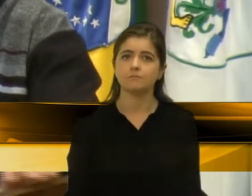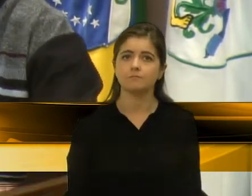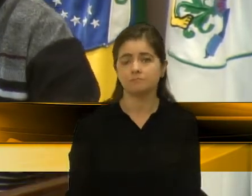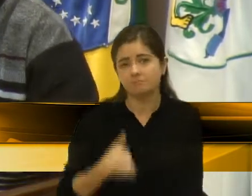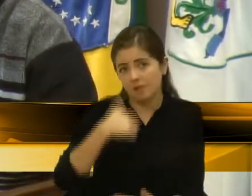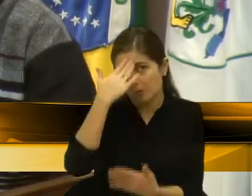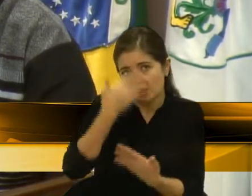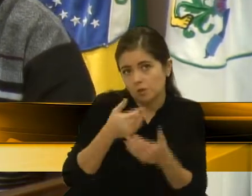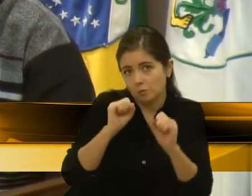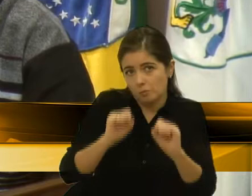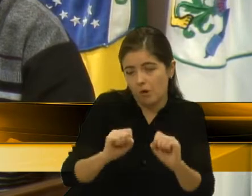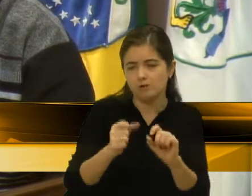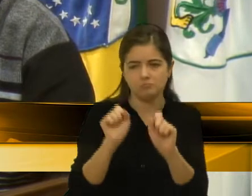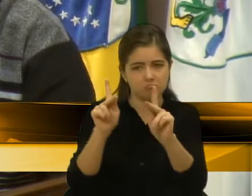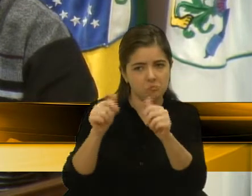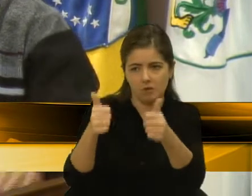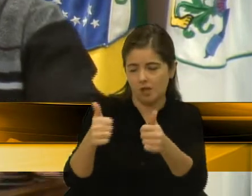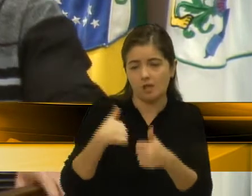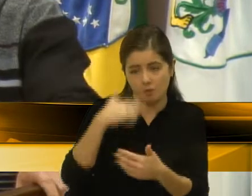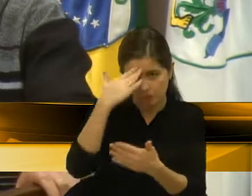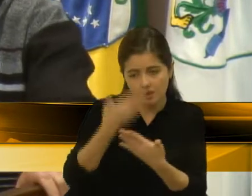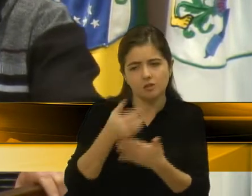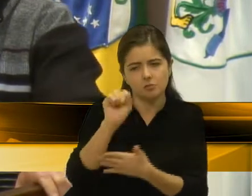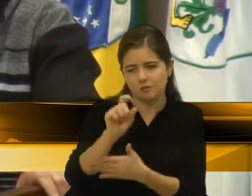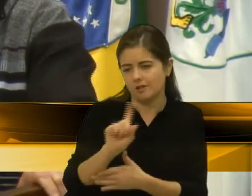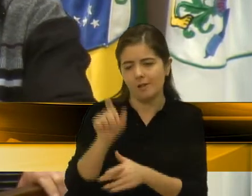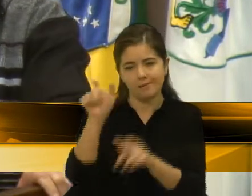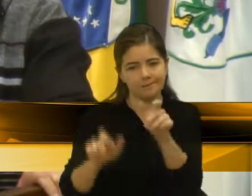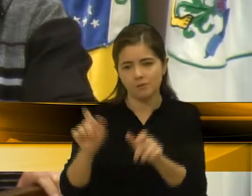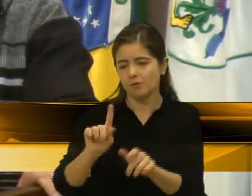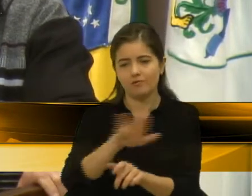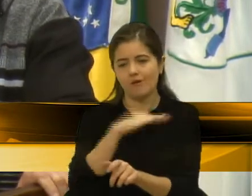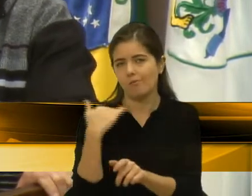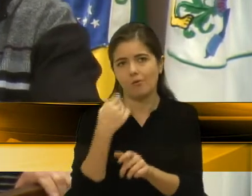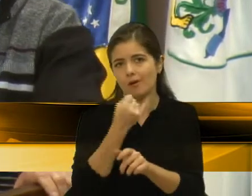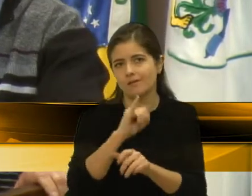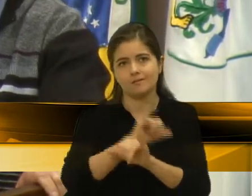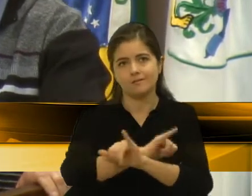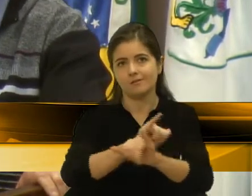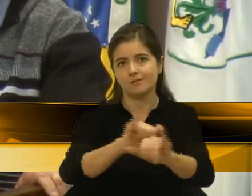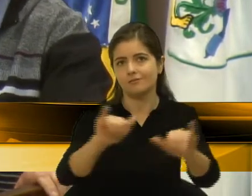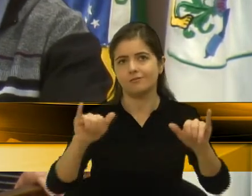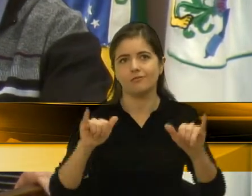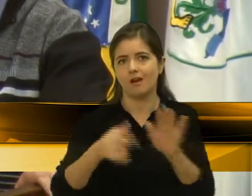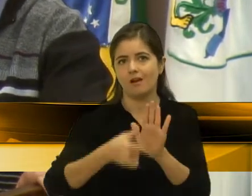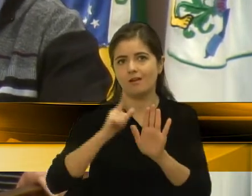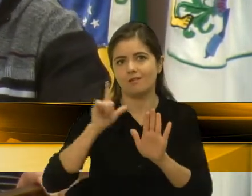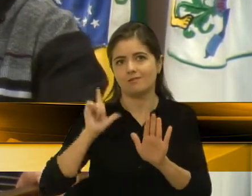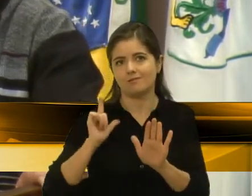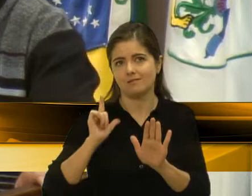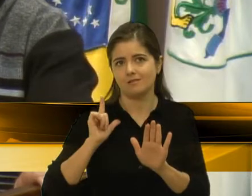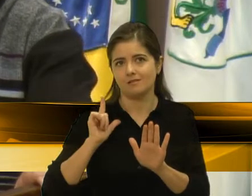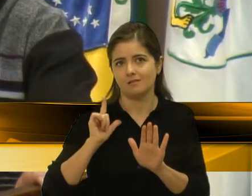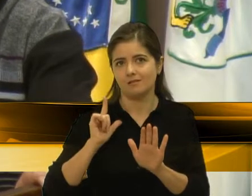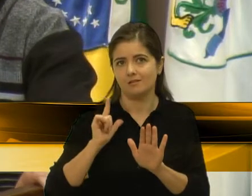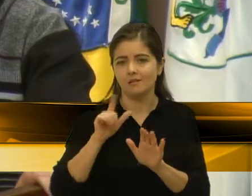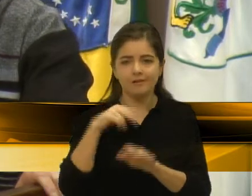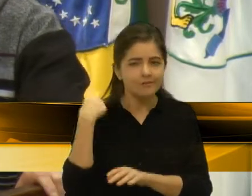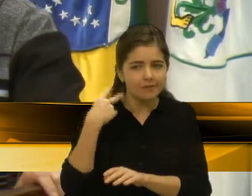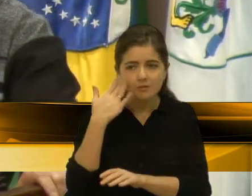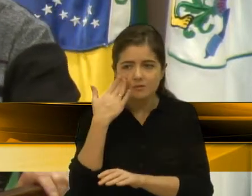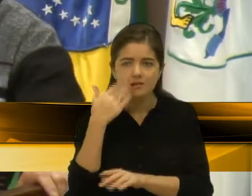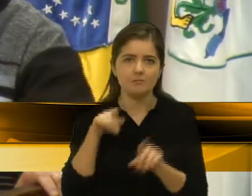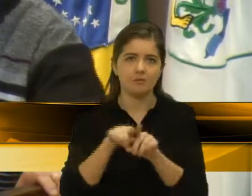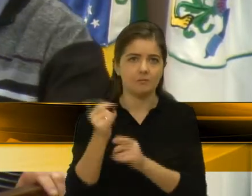Não, mas tranquilo, vereador, tranquilo. Eu acredito que dá. Não tem, ninguém vai morrer por causa disso, mudar a pauta, antecipar com ela com 2, 3 dias, para os vereadores ficarem sabendo